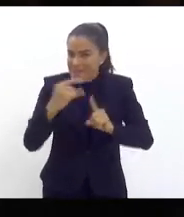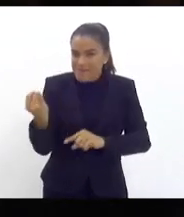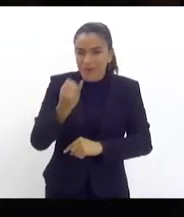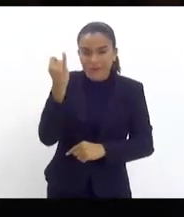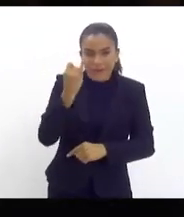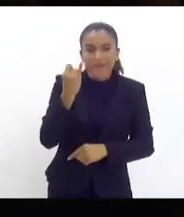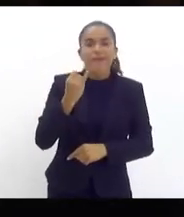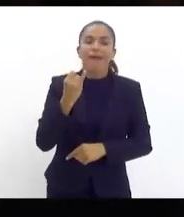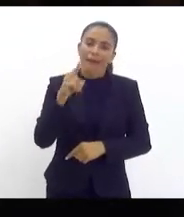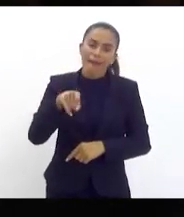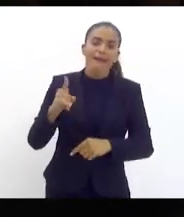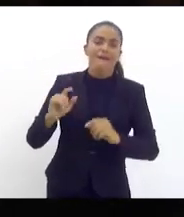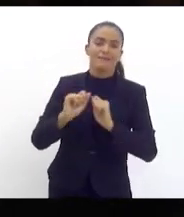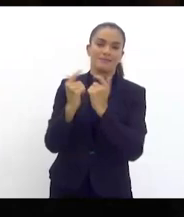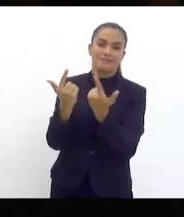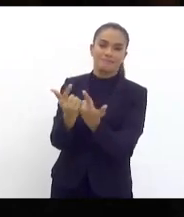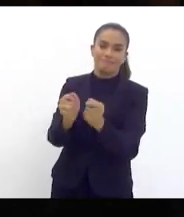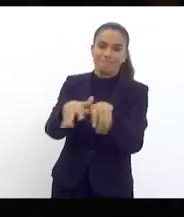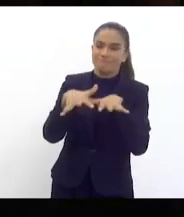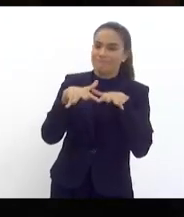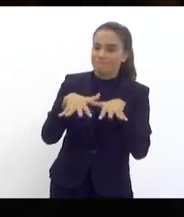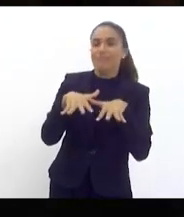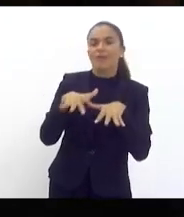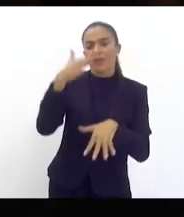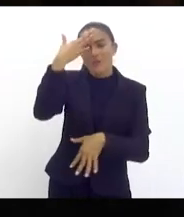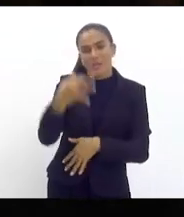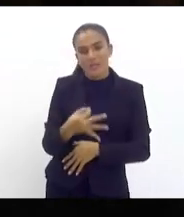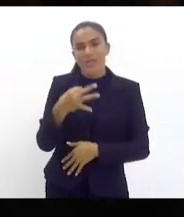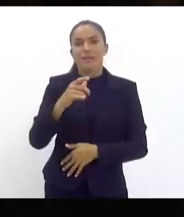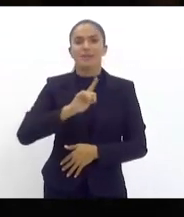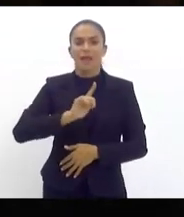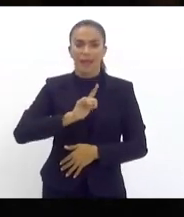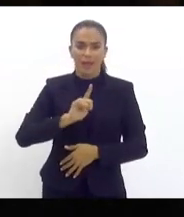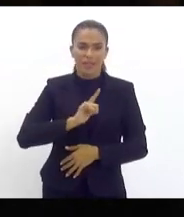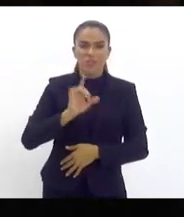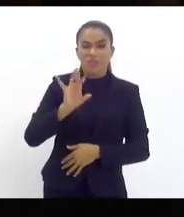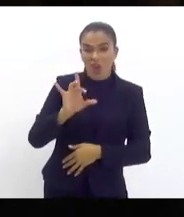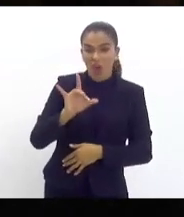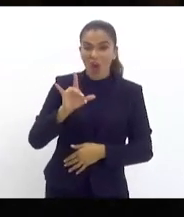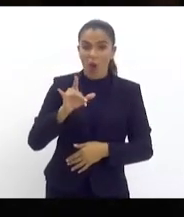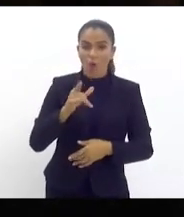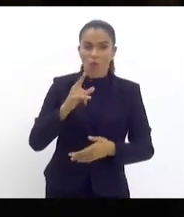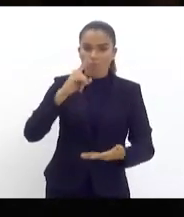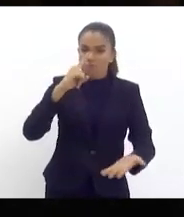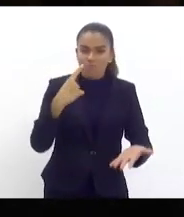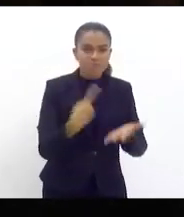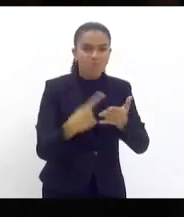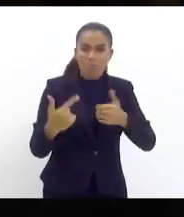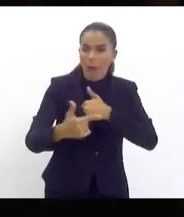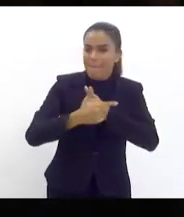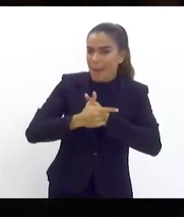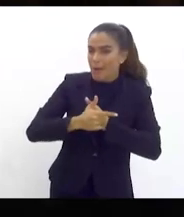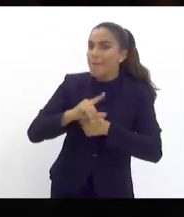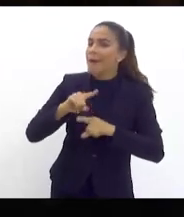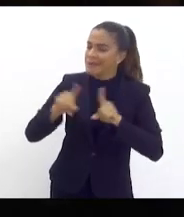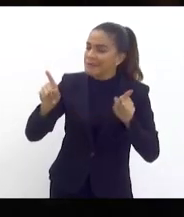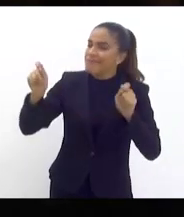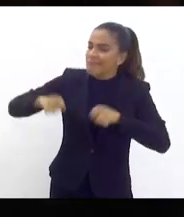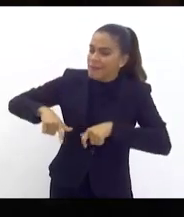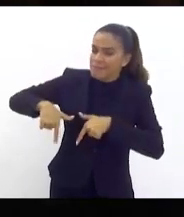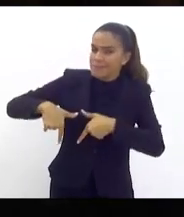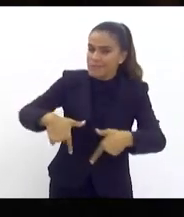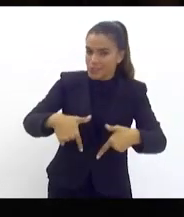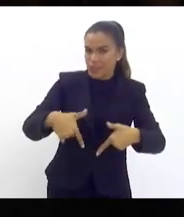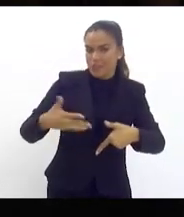e que essa Casa Legislativa, eu tenho certeza, que tem não só o compromisso, mas que pode agir de maneira concreta